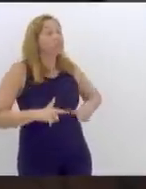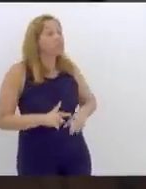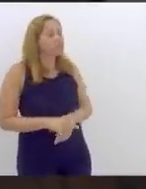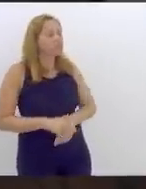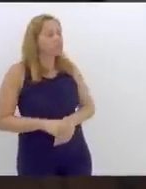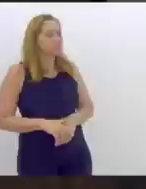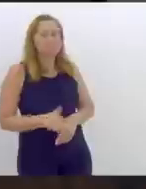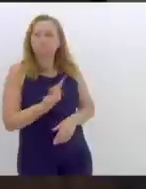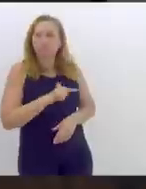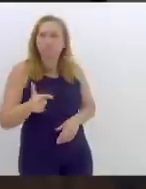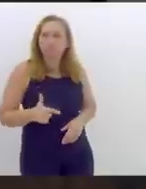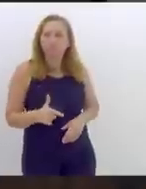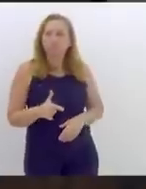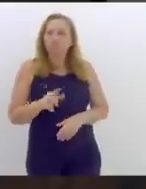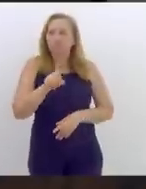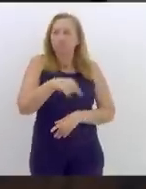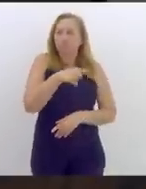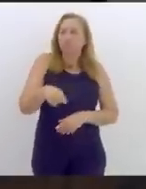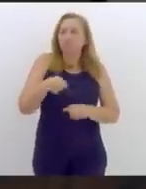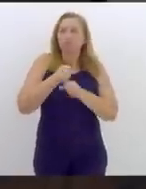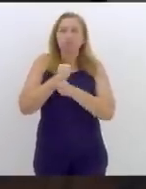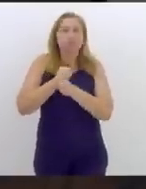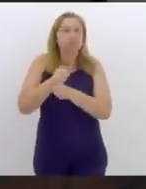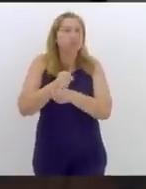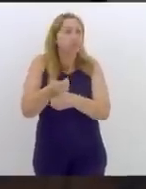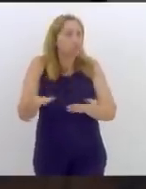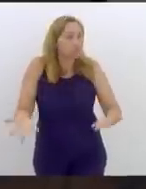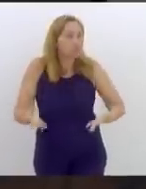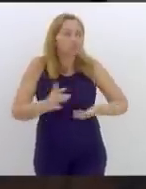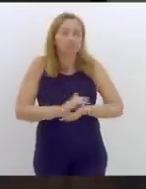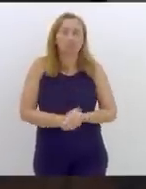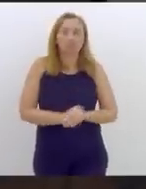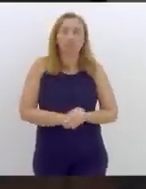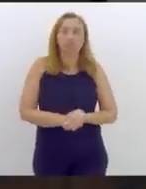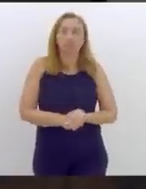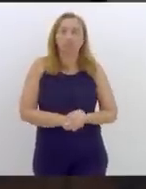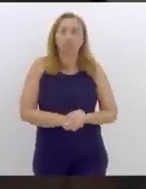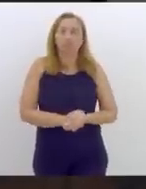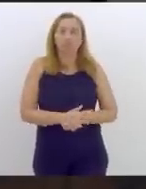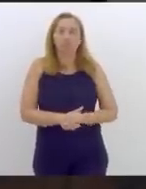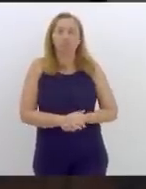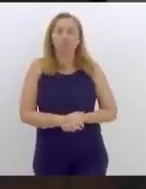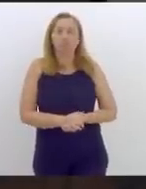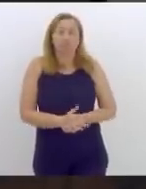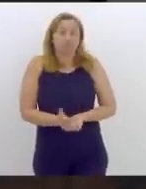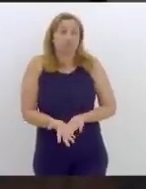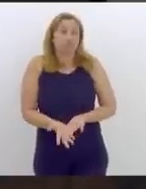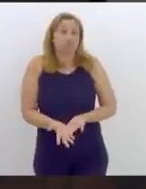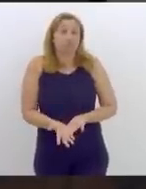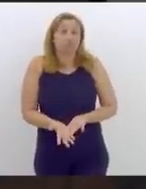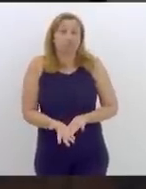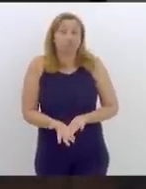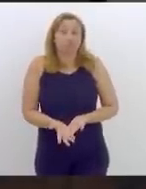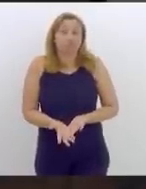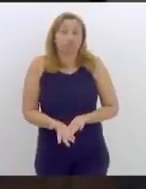e o cara tá excluído há tanto tempo tanto tempo O cara tá excluído amigo